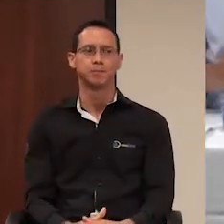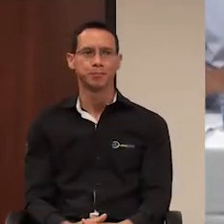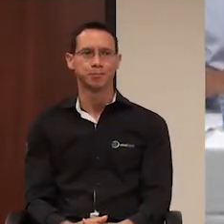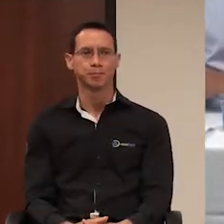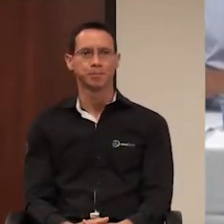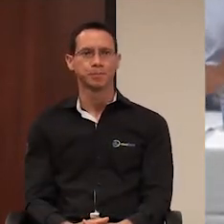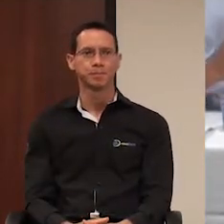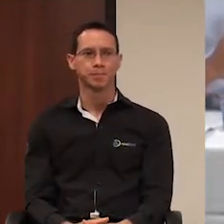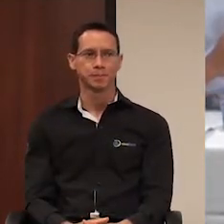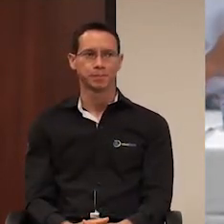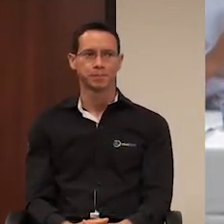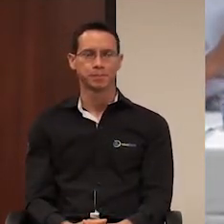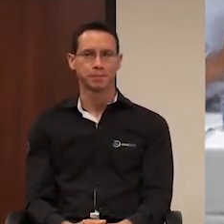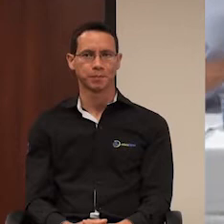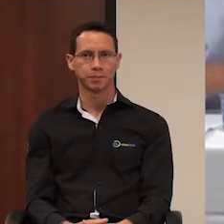Então,